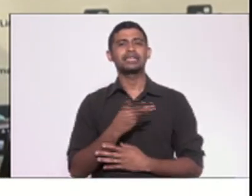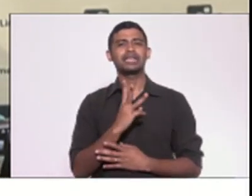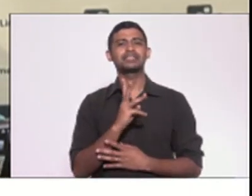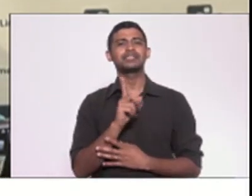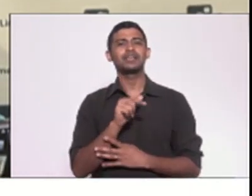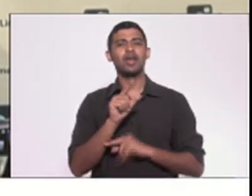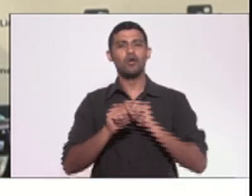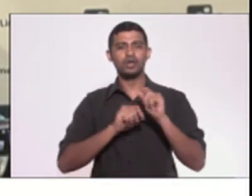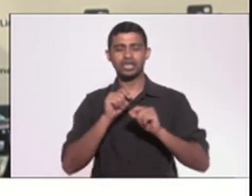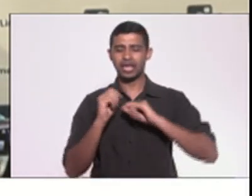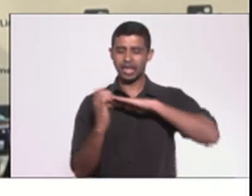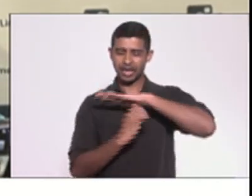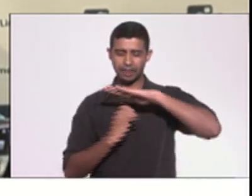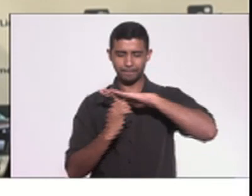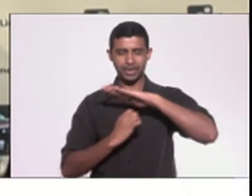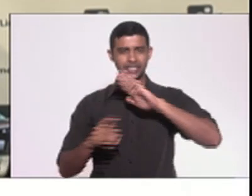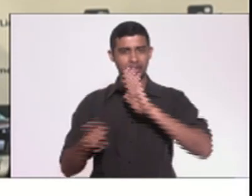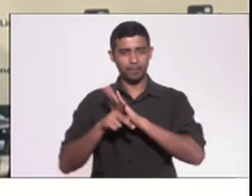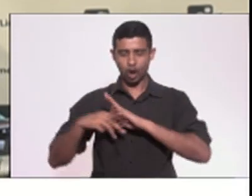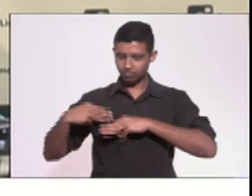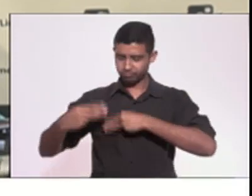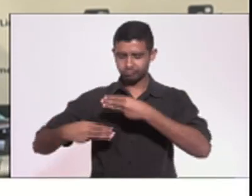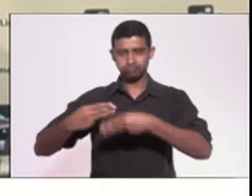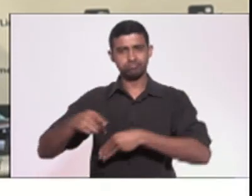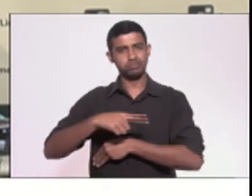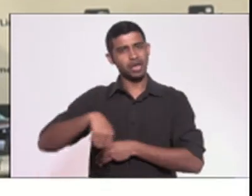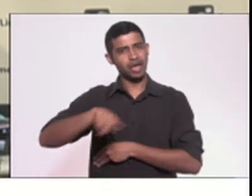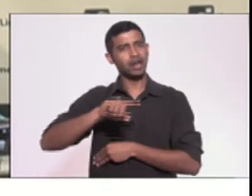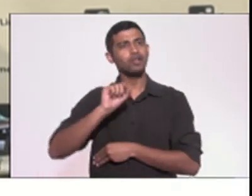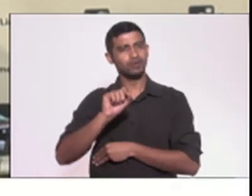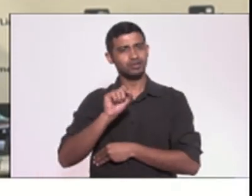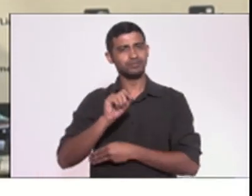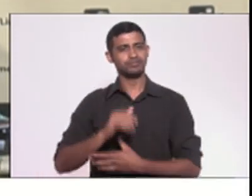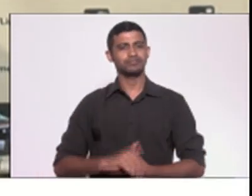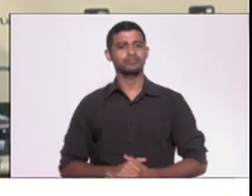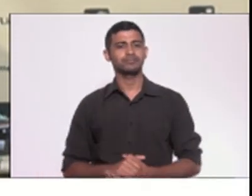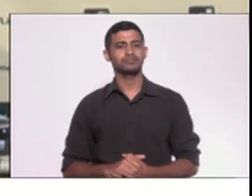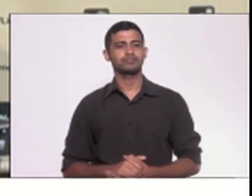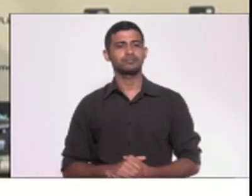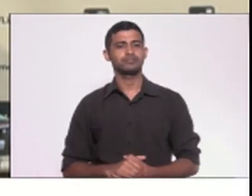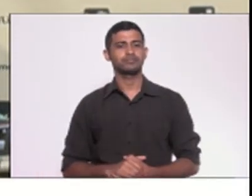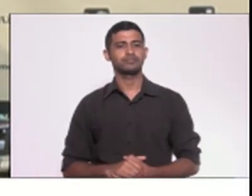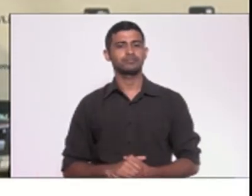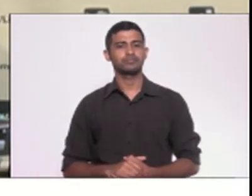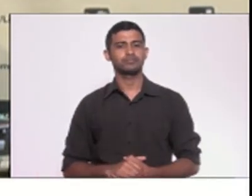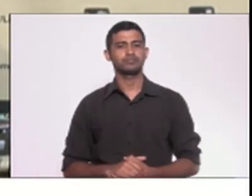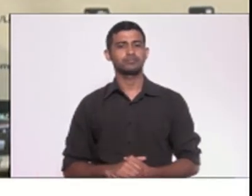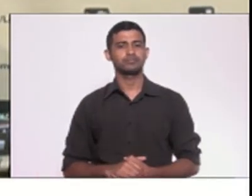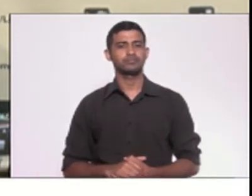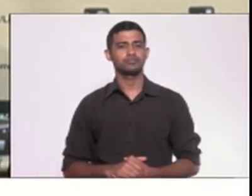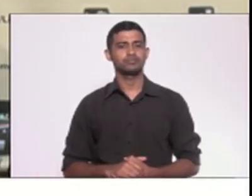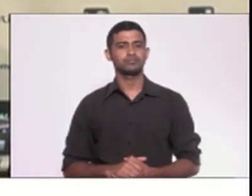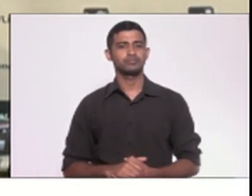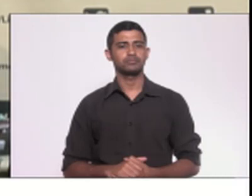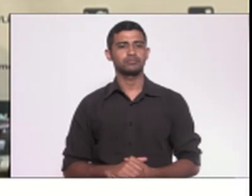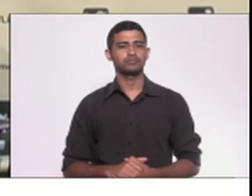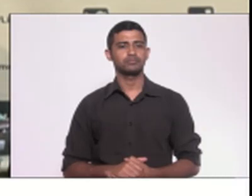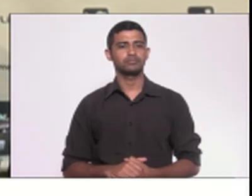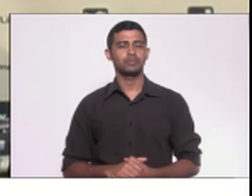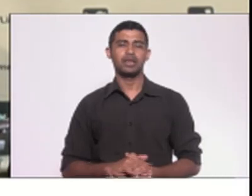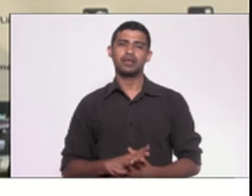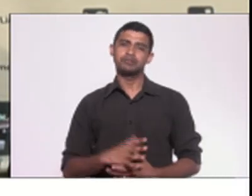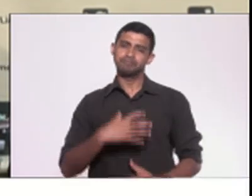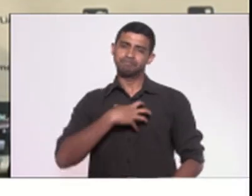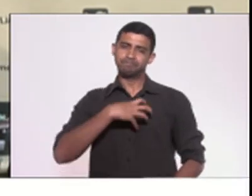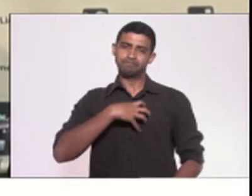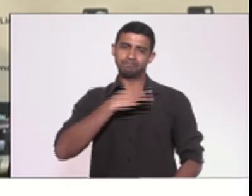de reciclagem, que fazem beneficiamento. O quarto elo são empresas de transformação. E o que me deixa triste é